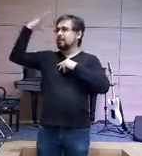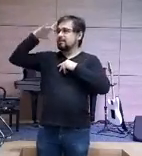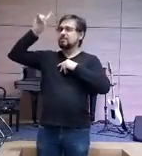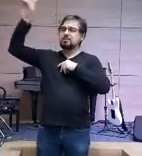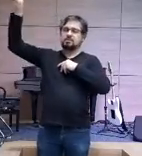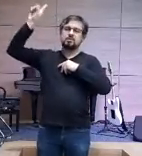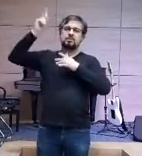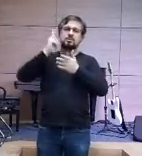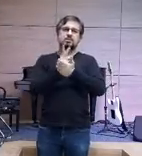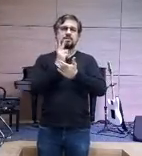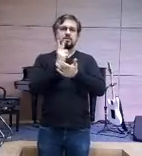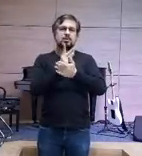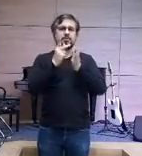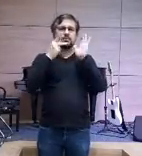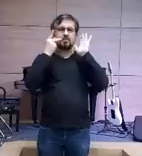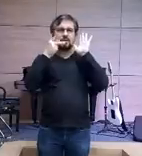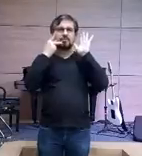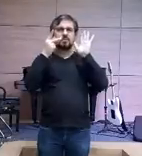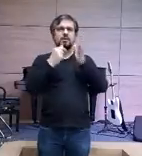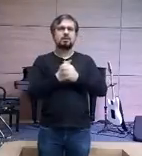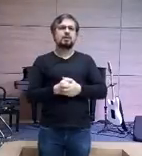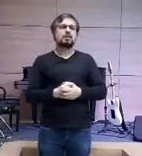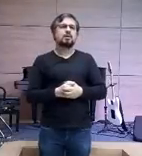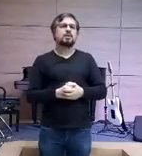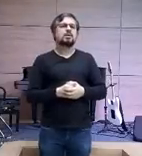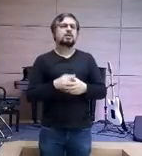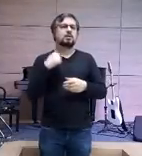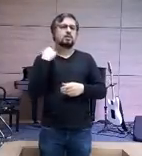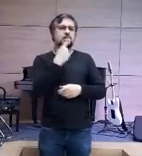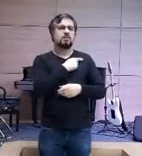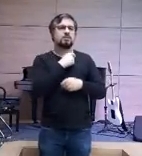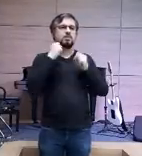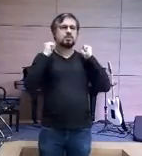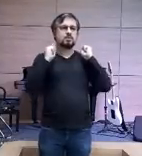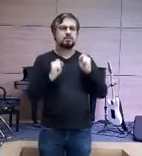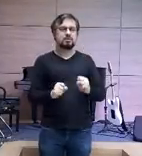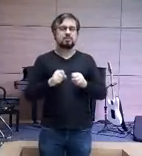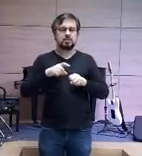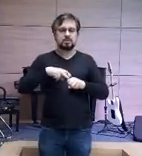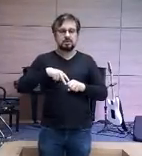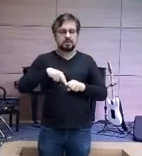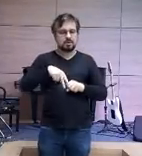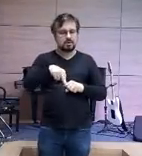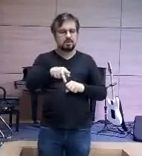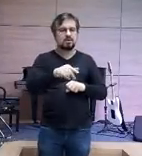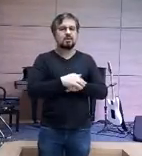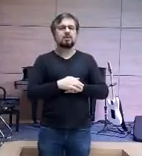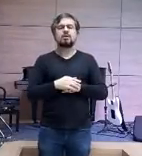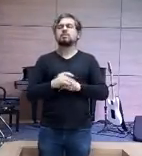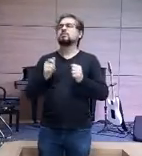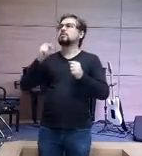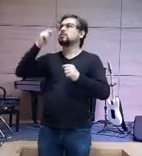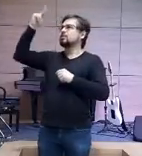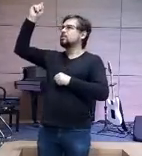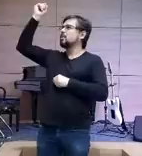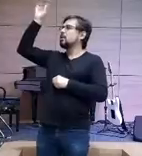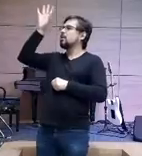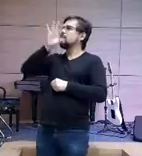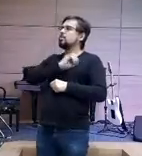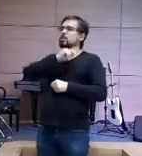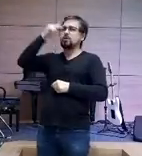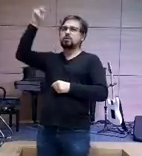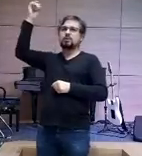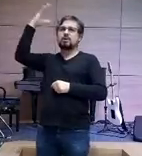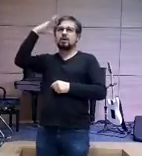abertos e tem promessas para nossa vida para que possa amos caminhar em seu amor em sua